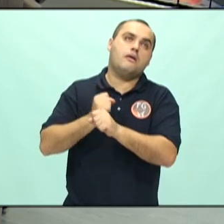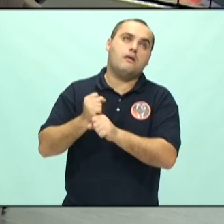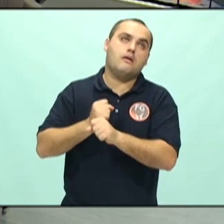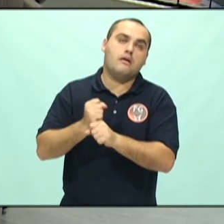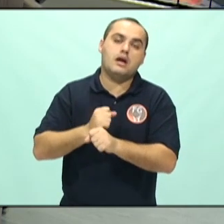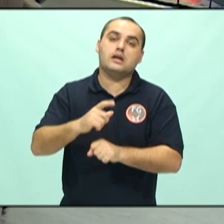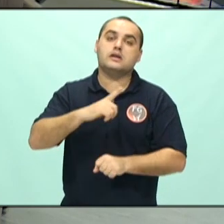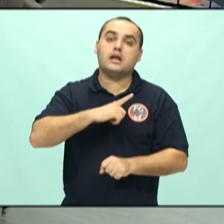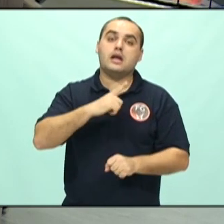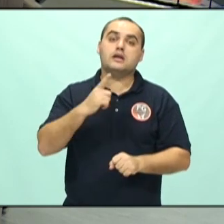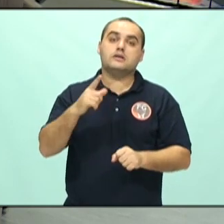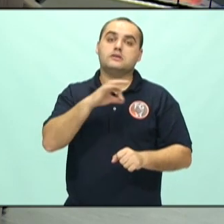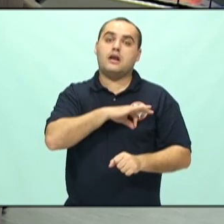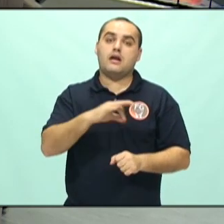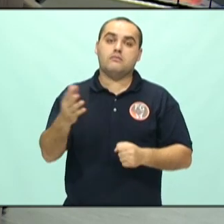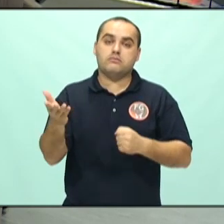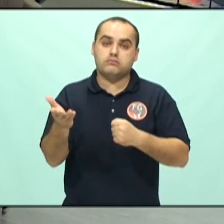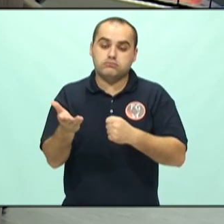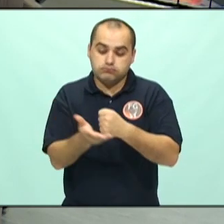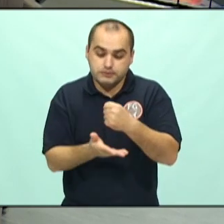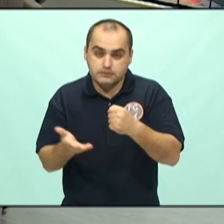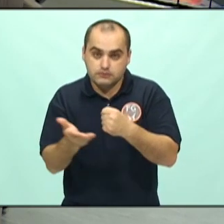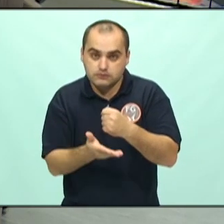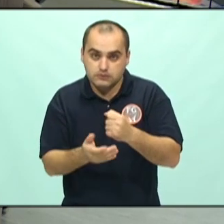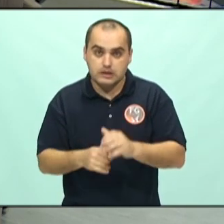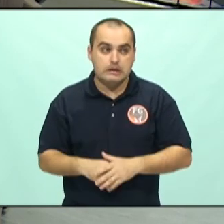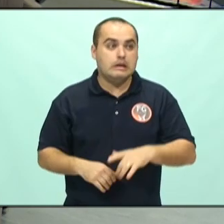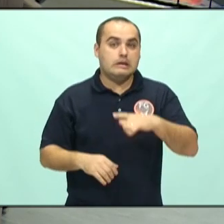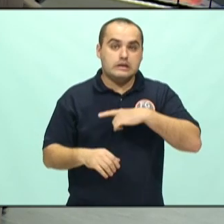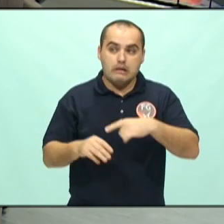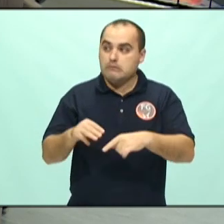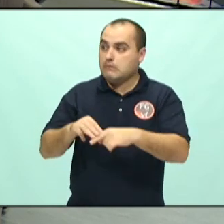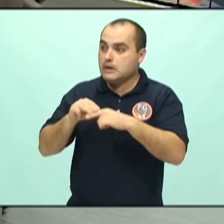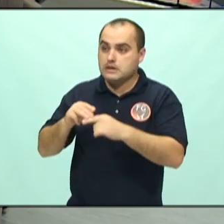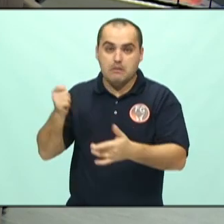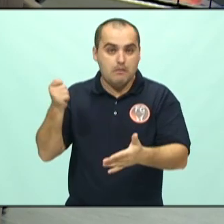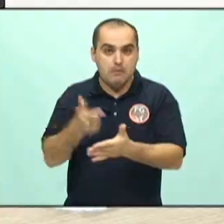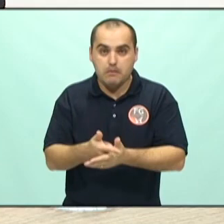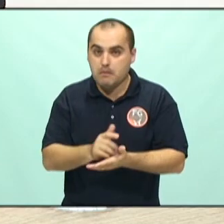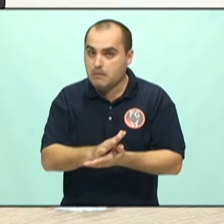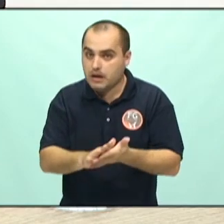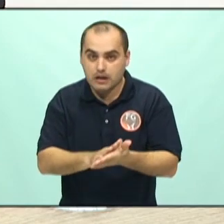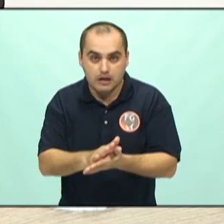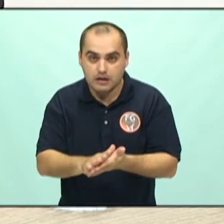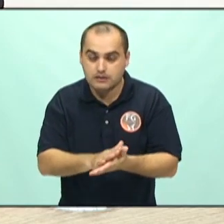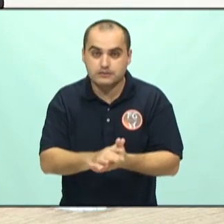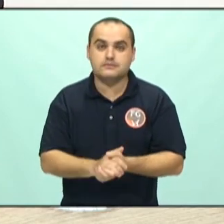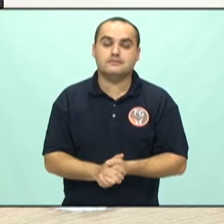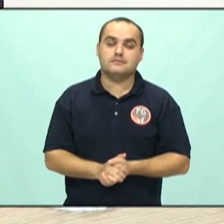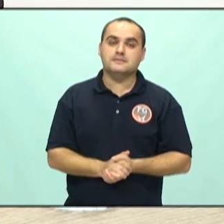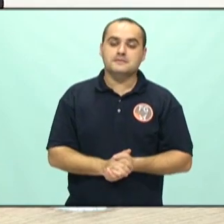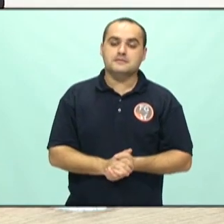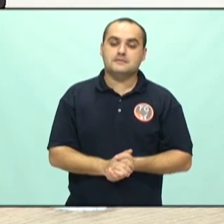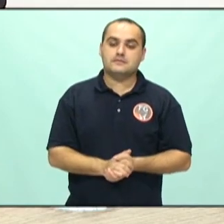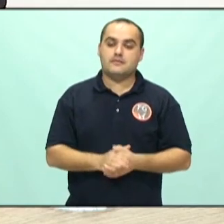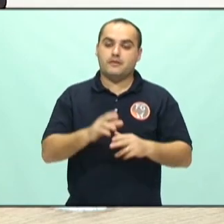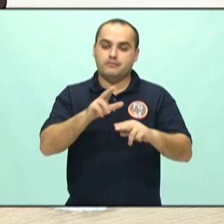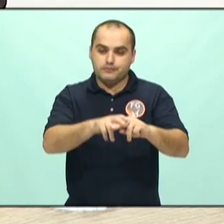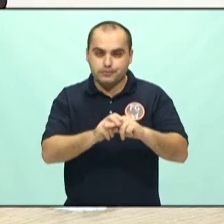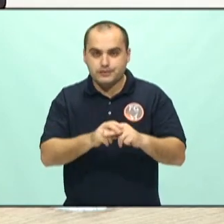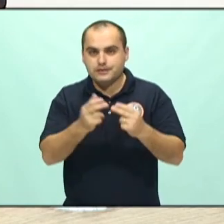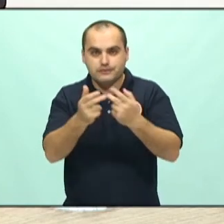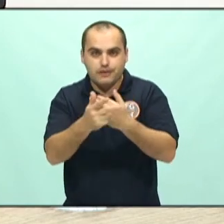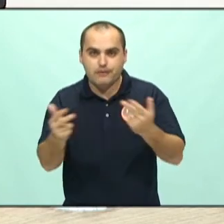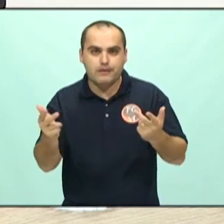nacional da categoria, né? Que ainda tem municípios que não pagam. Tá? Então, é uma coisa... É